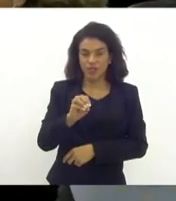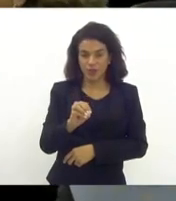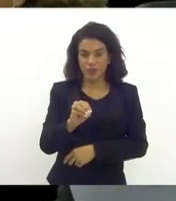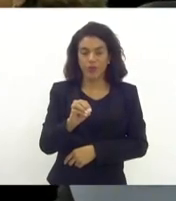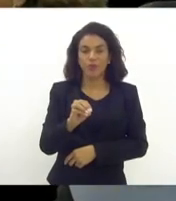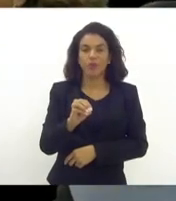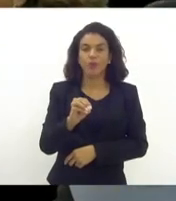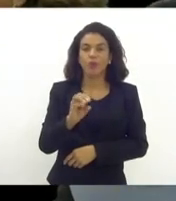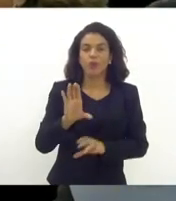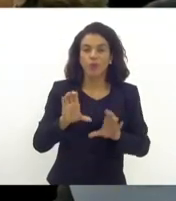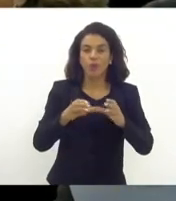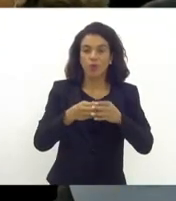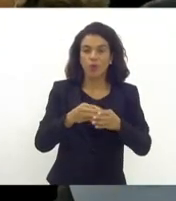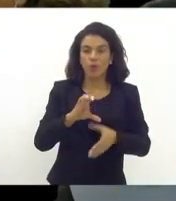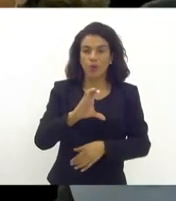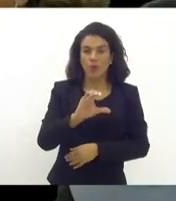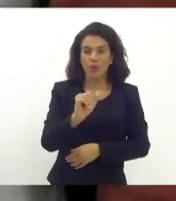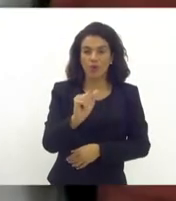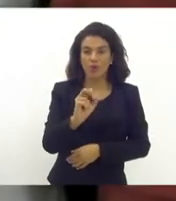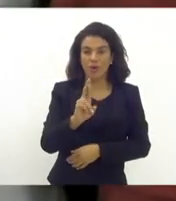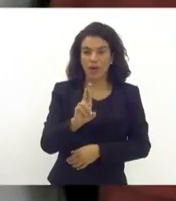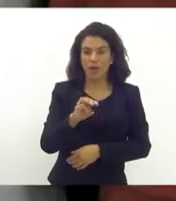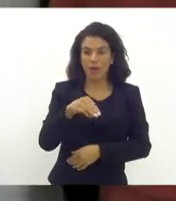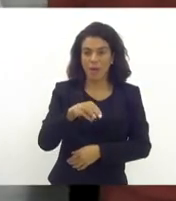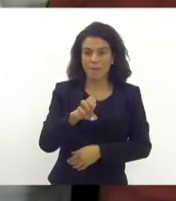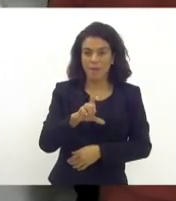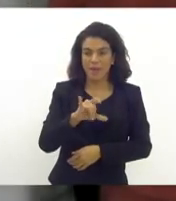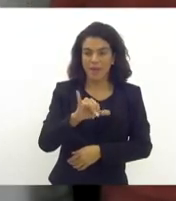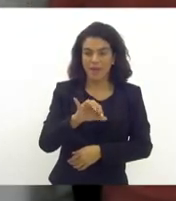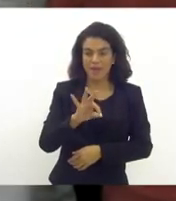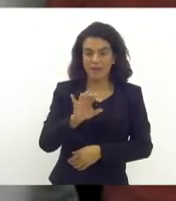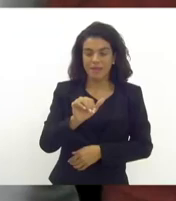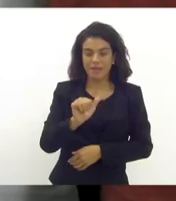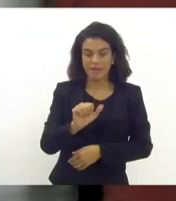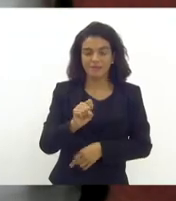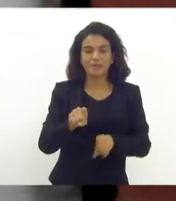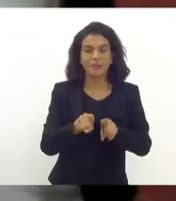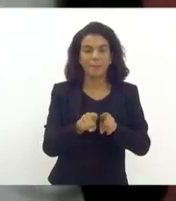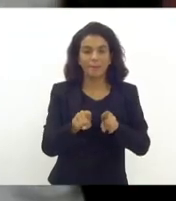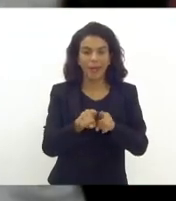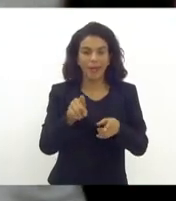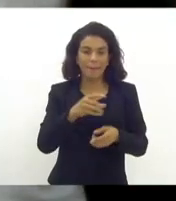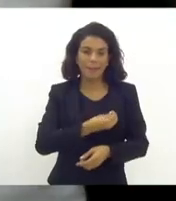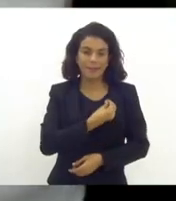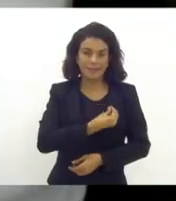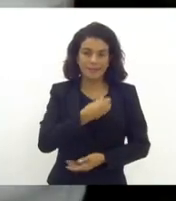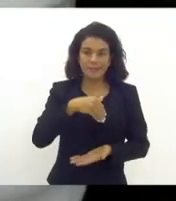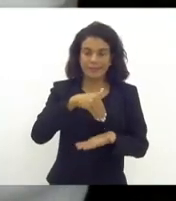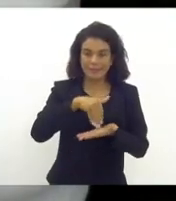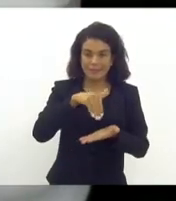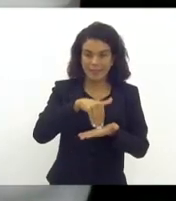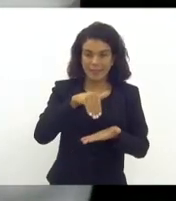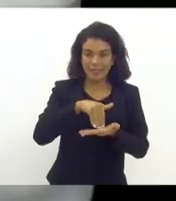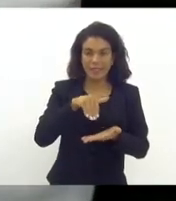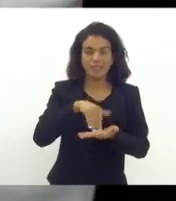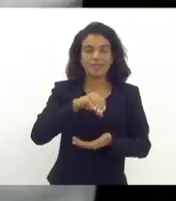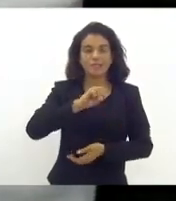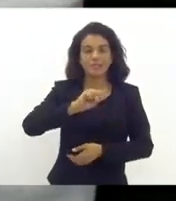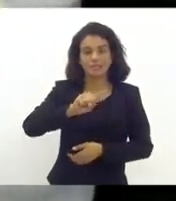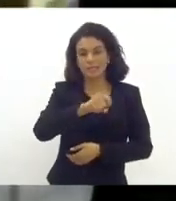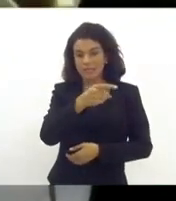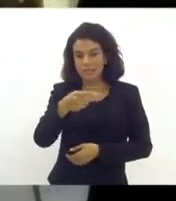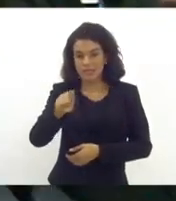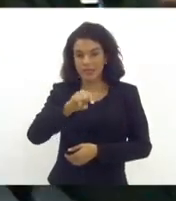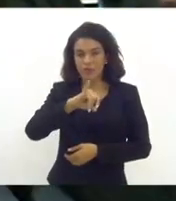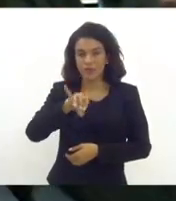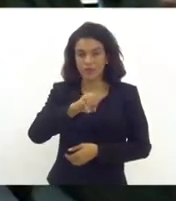aproveitar também para anunciar a presença da Marcela Toledo secretária de Meio Ambiente de São João da Barra